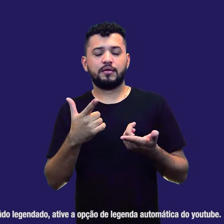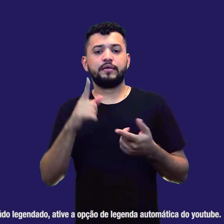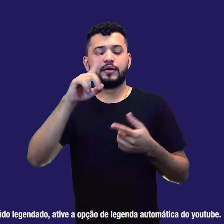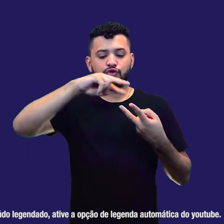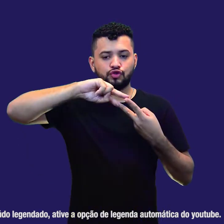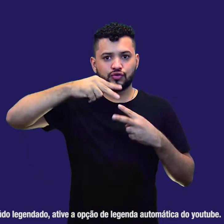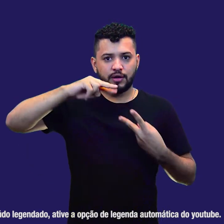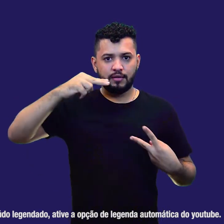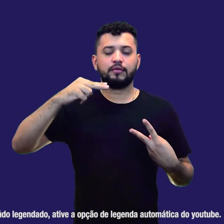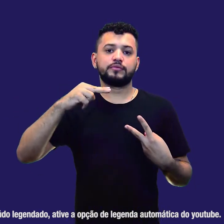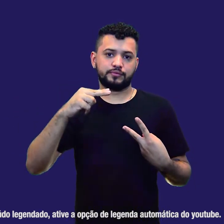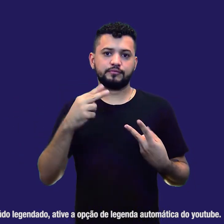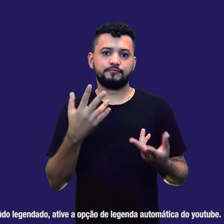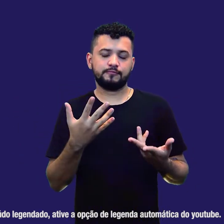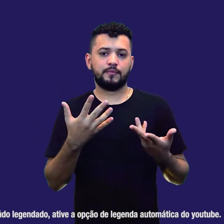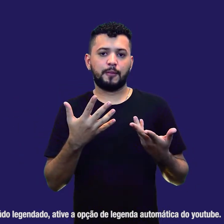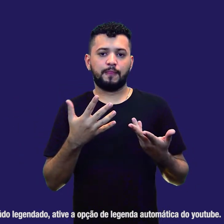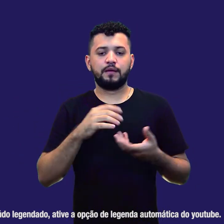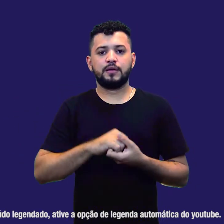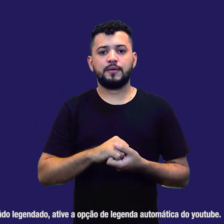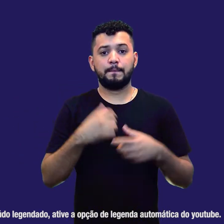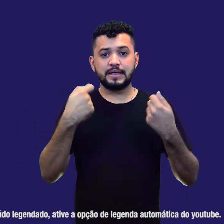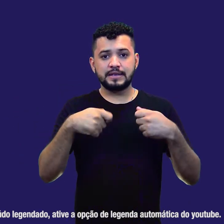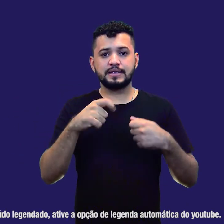genético, então ela vai precisar que tenha uma